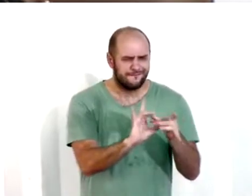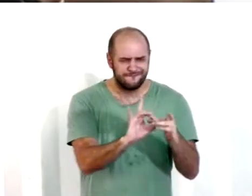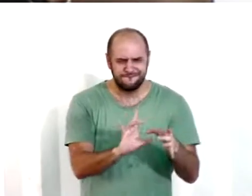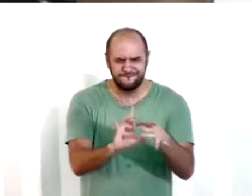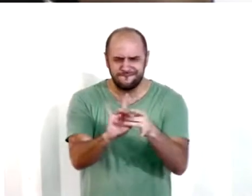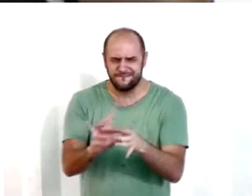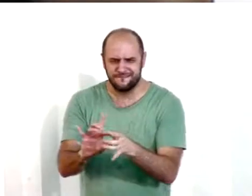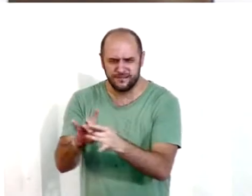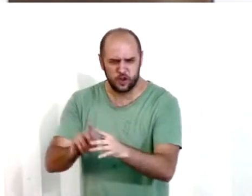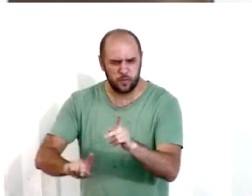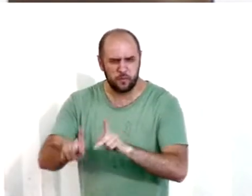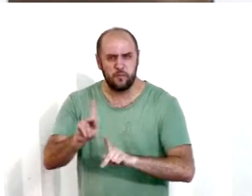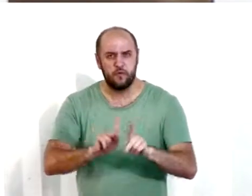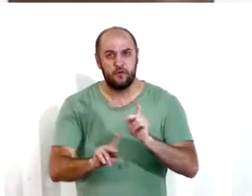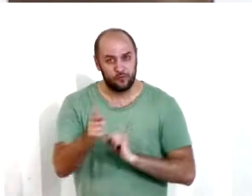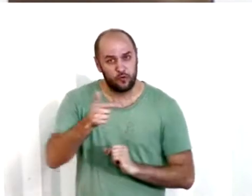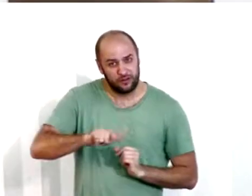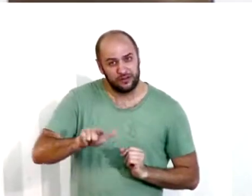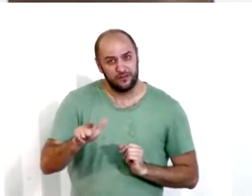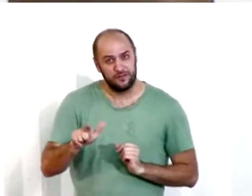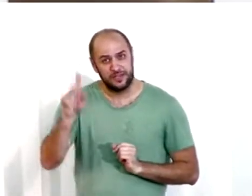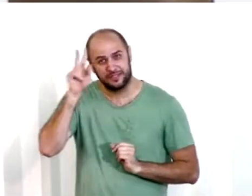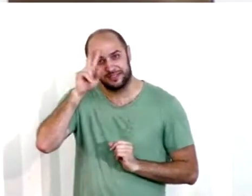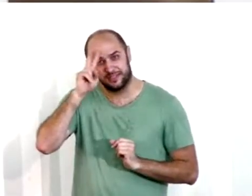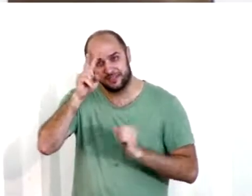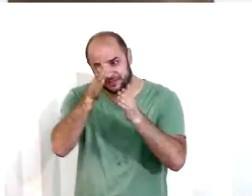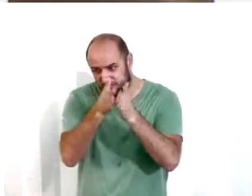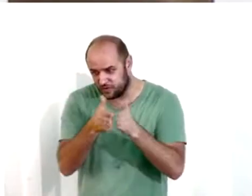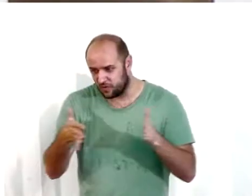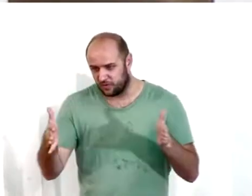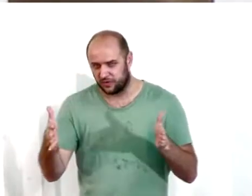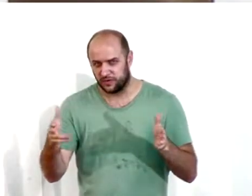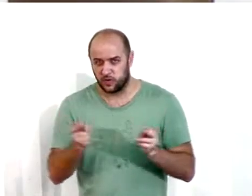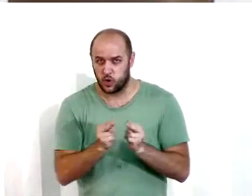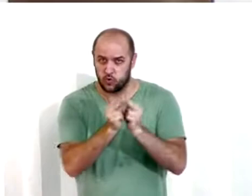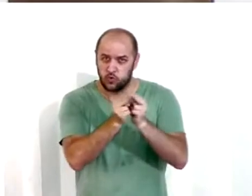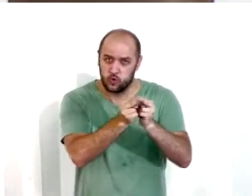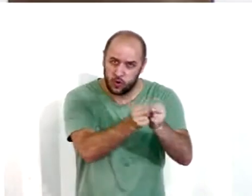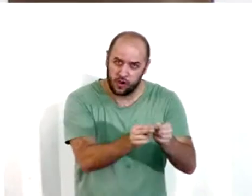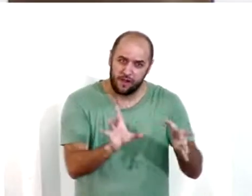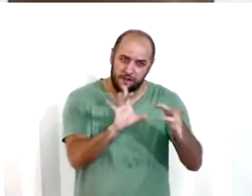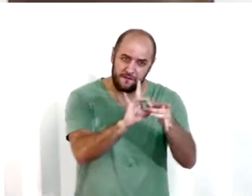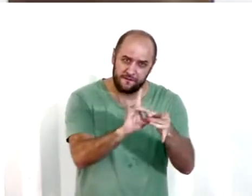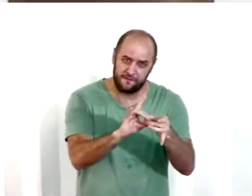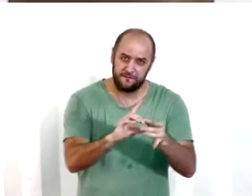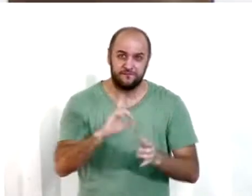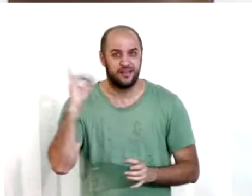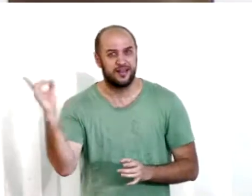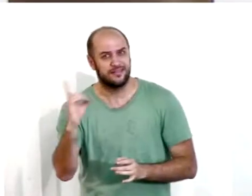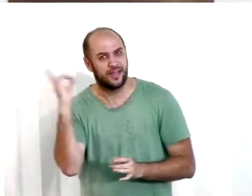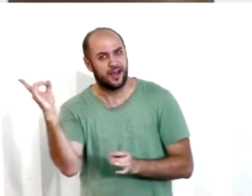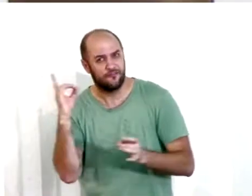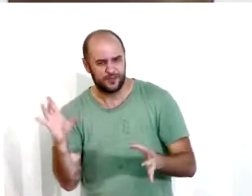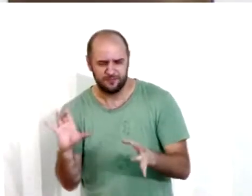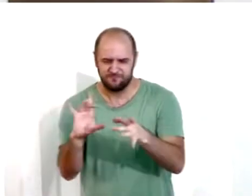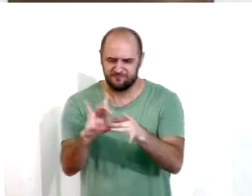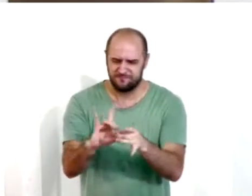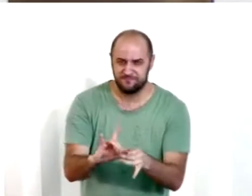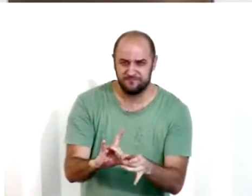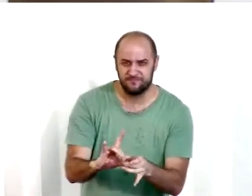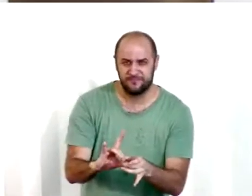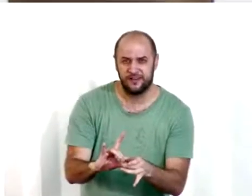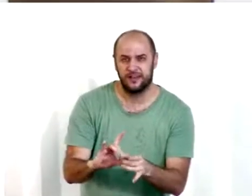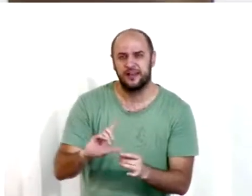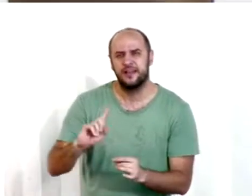Ele começa a fazer. Aliança com Noé, aliança com Davi, aliança